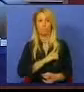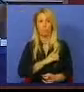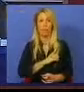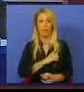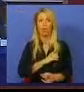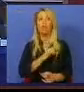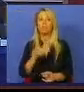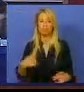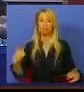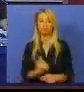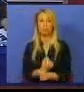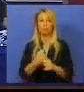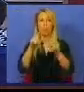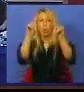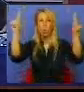adquirido